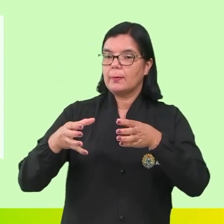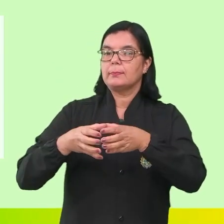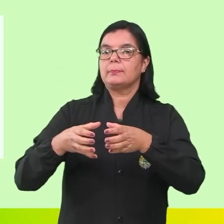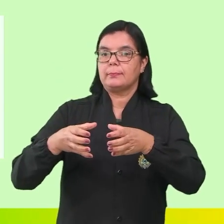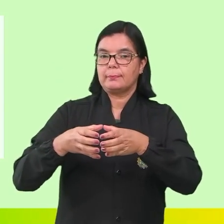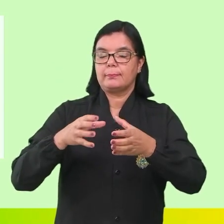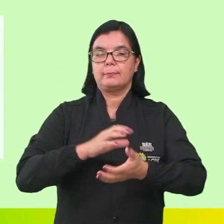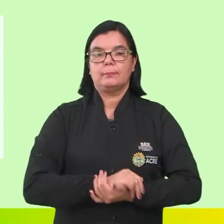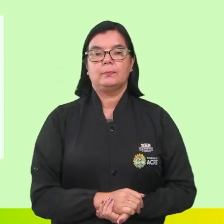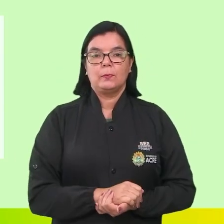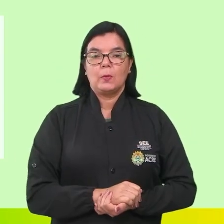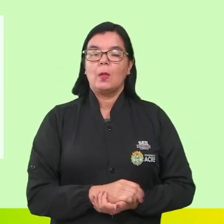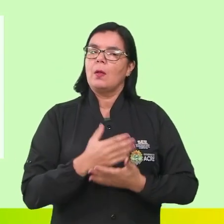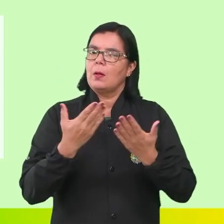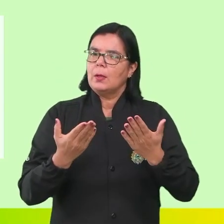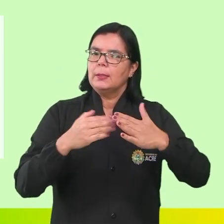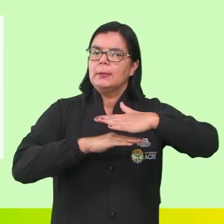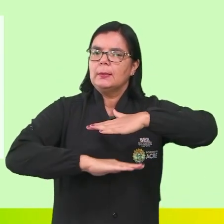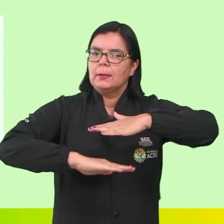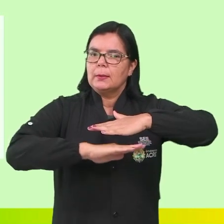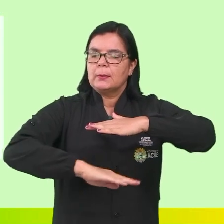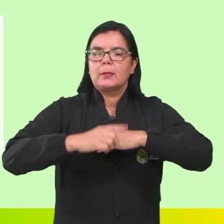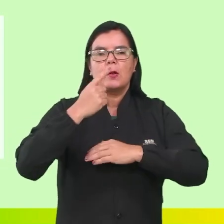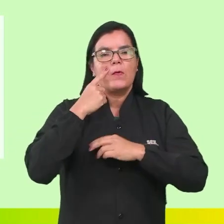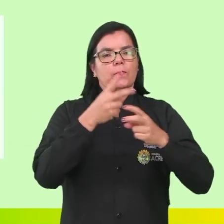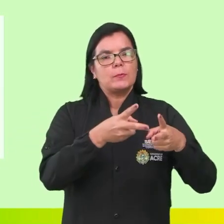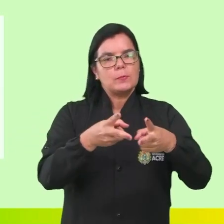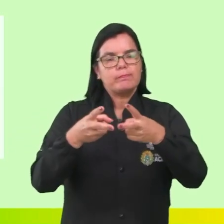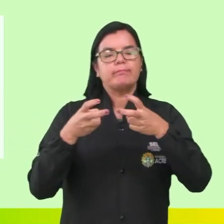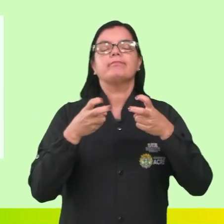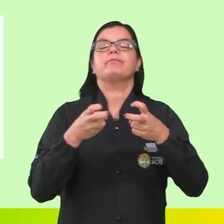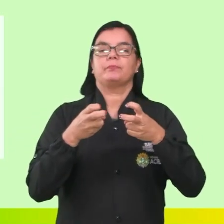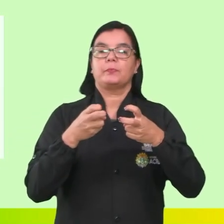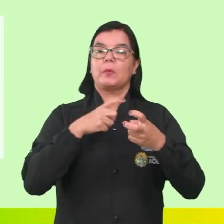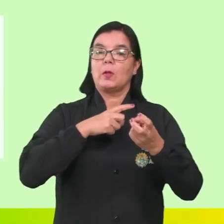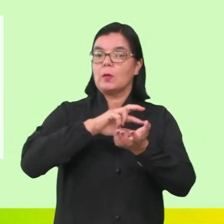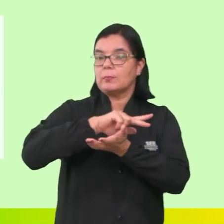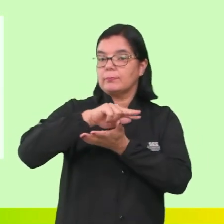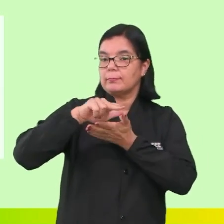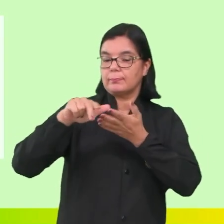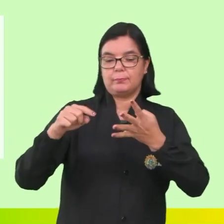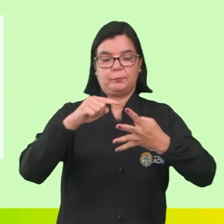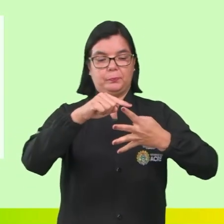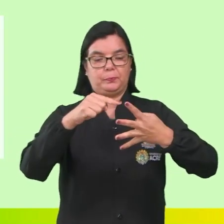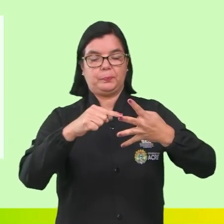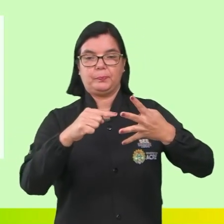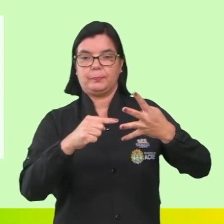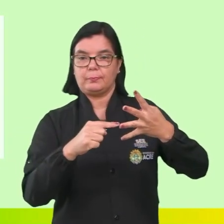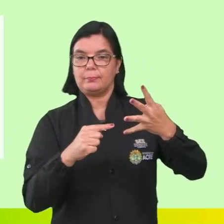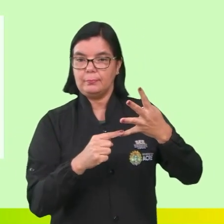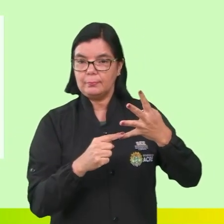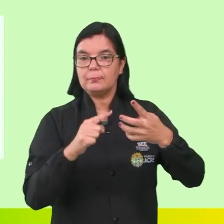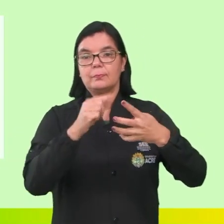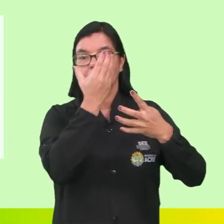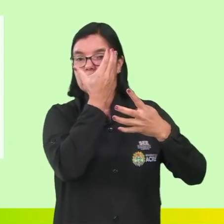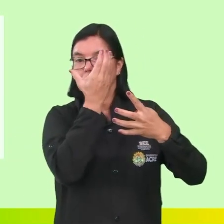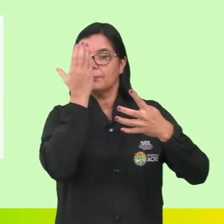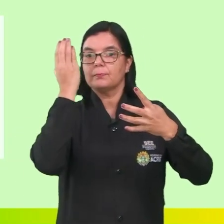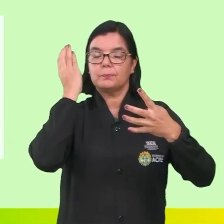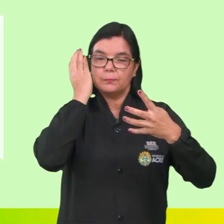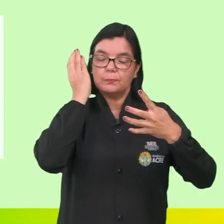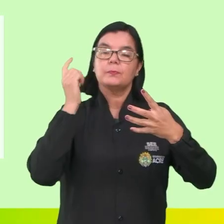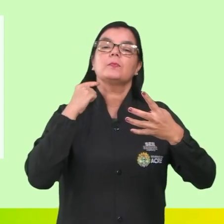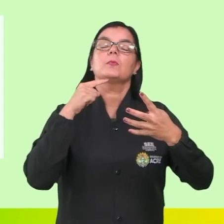da comunidade. E aí logo embaixo você consegue observar que existem aí 4 tipos de máscaras. Como eu disse